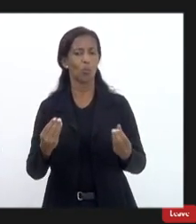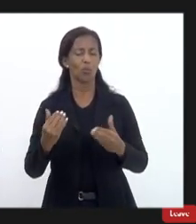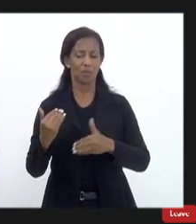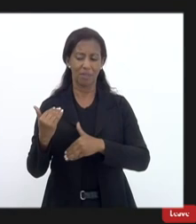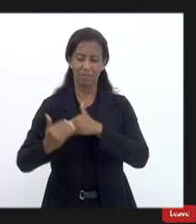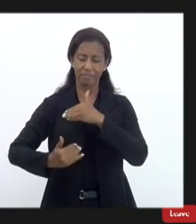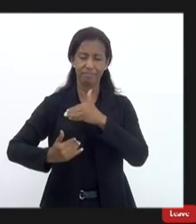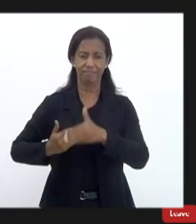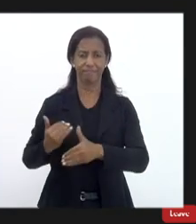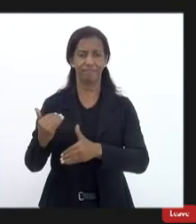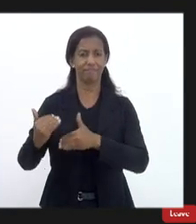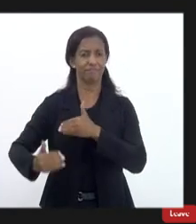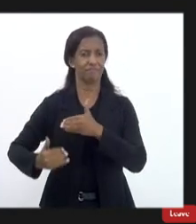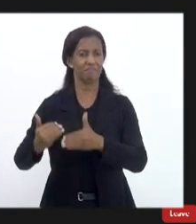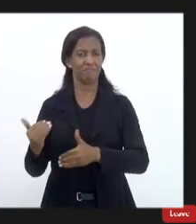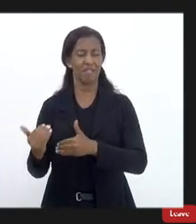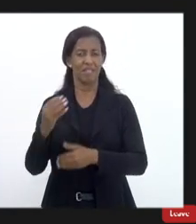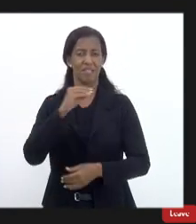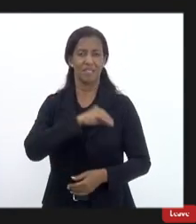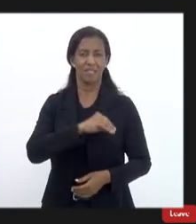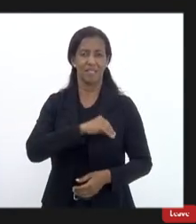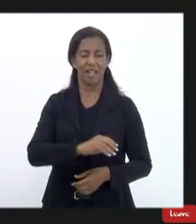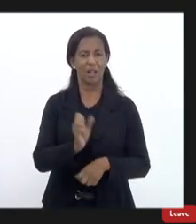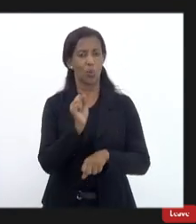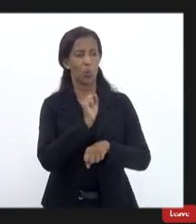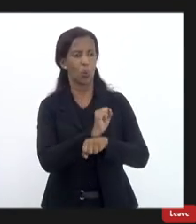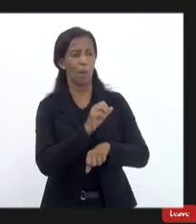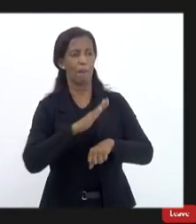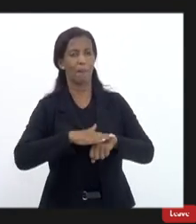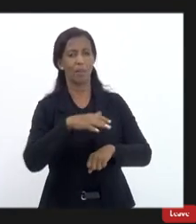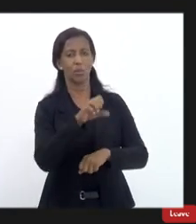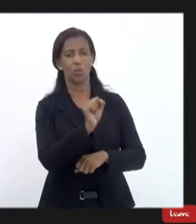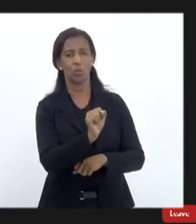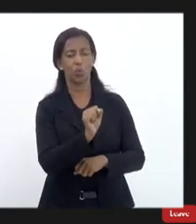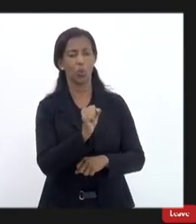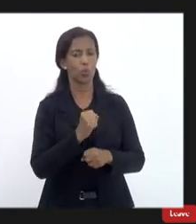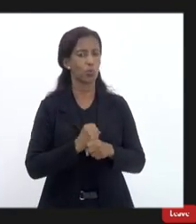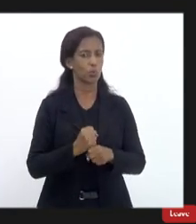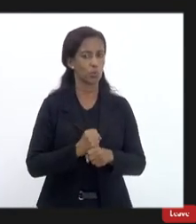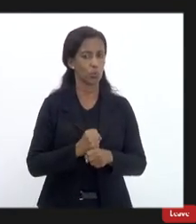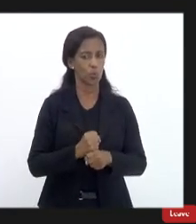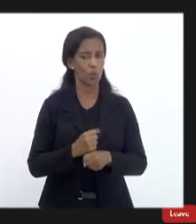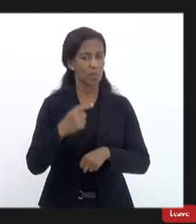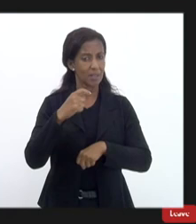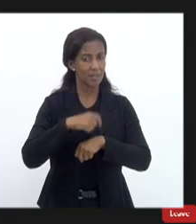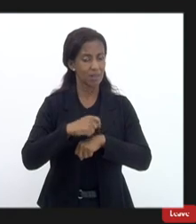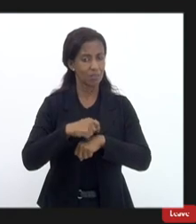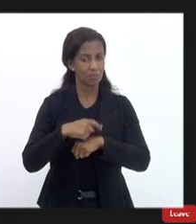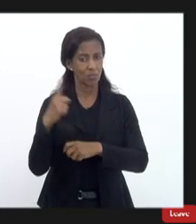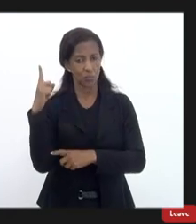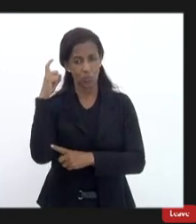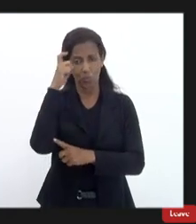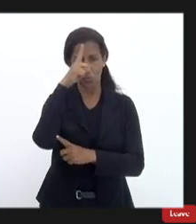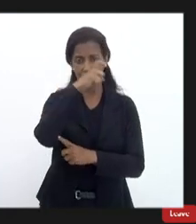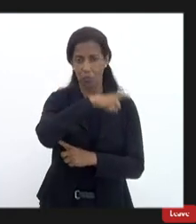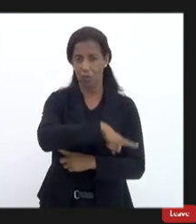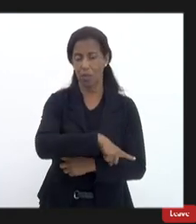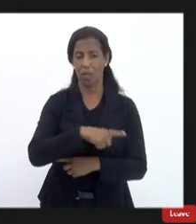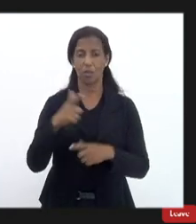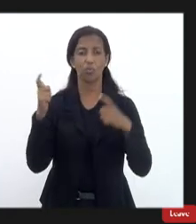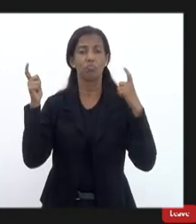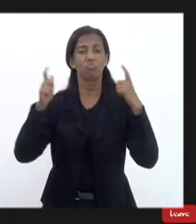vencimentos congelados há mais de 8 anos, e a gente, nesse momento de dificuldade, onde a gente